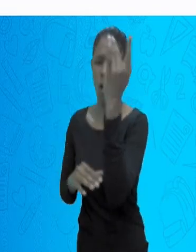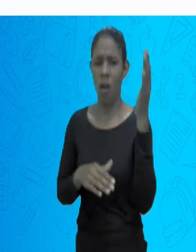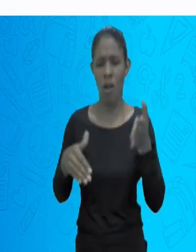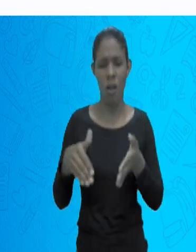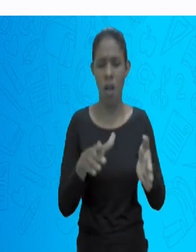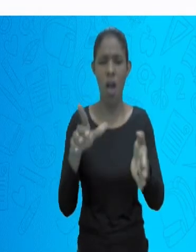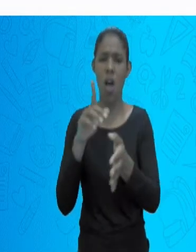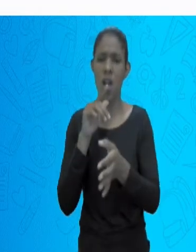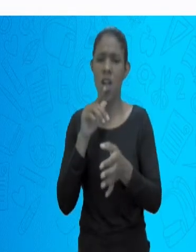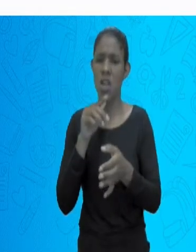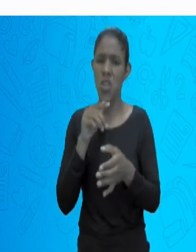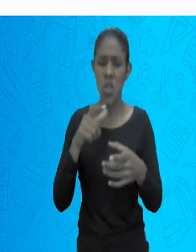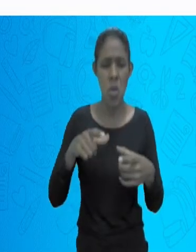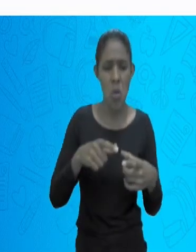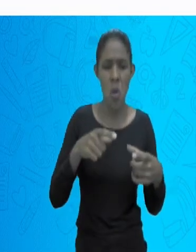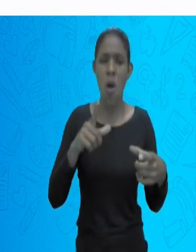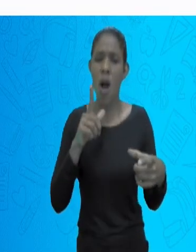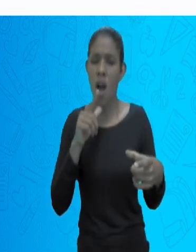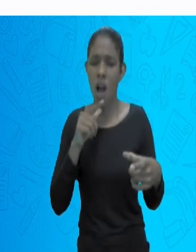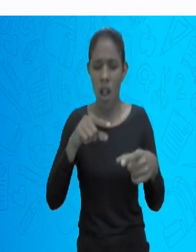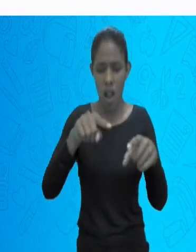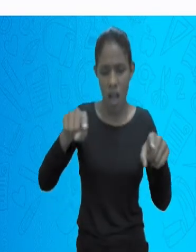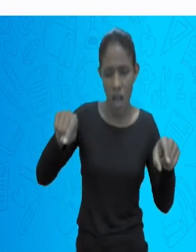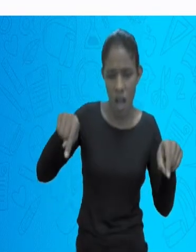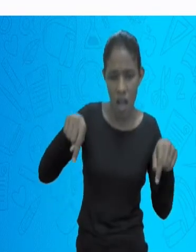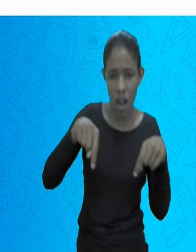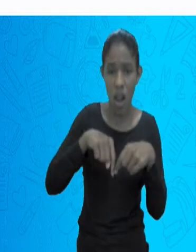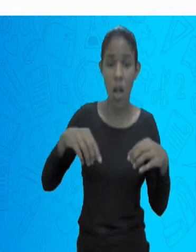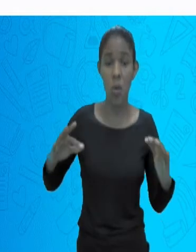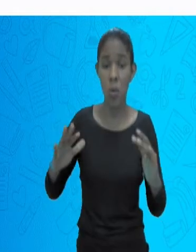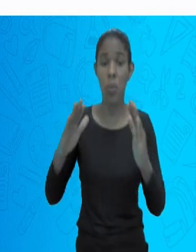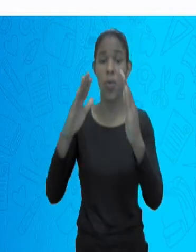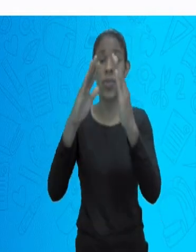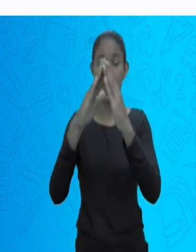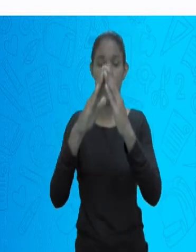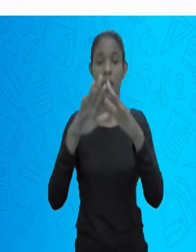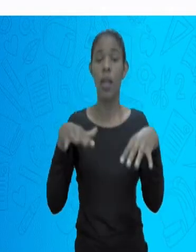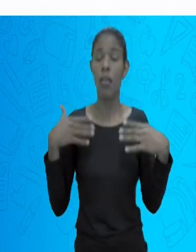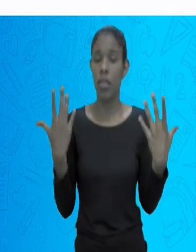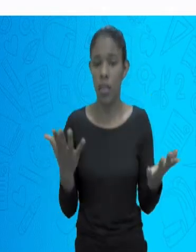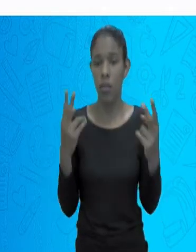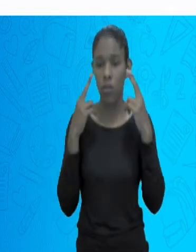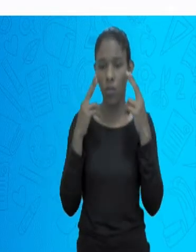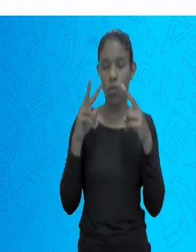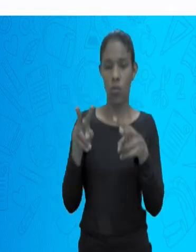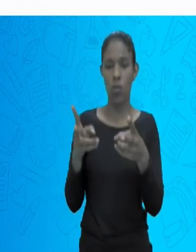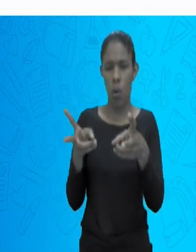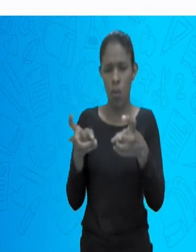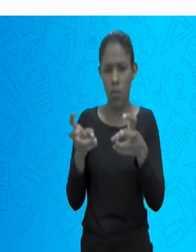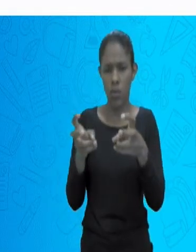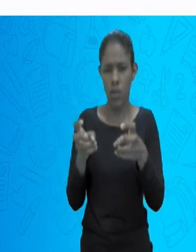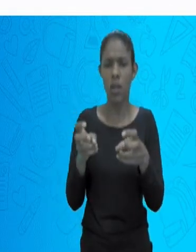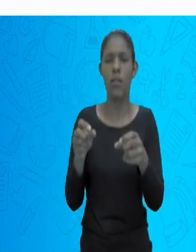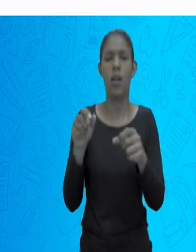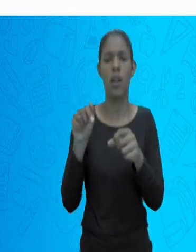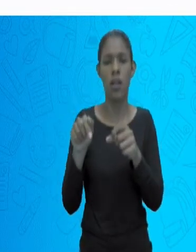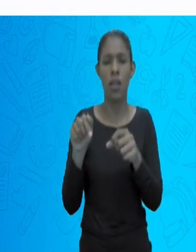montanhas. Então, se a gente observar aqui, ó, vamos ver o exemplo. Essa paisagem aqui é uma paisagem o